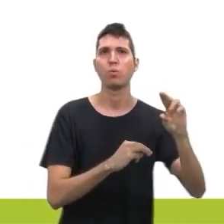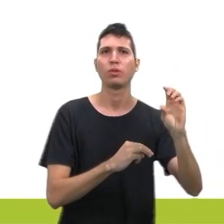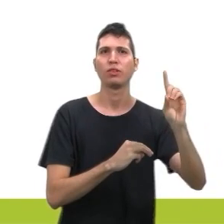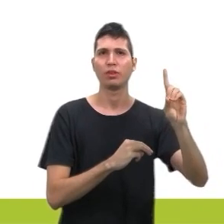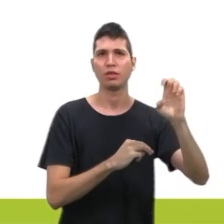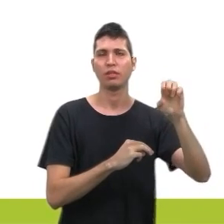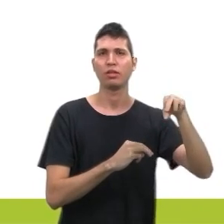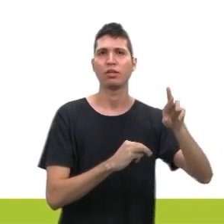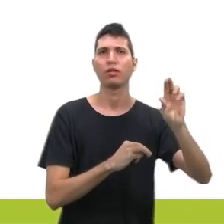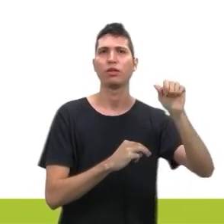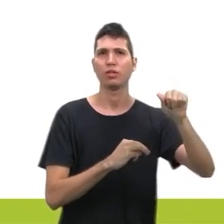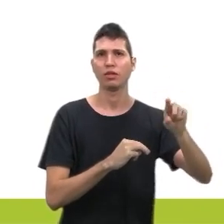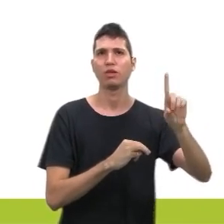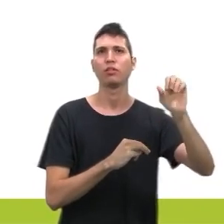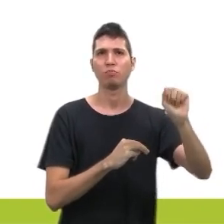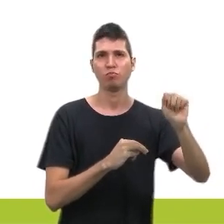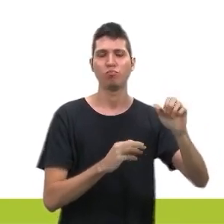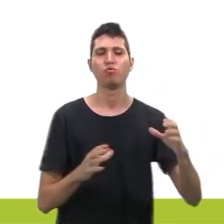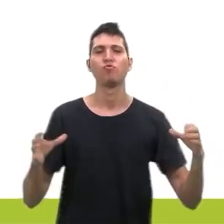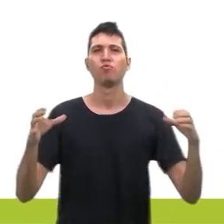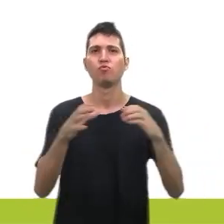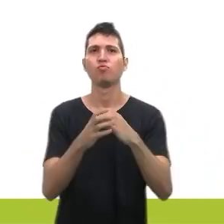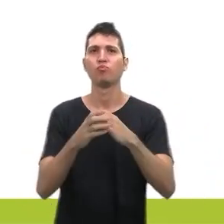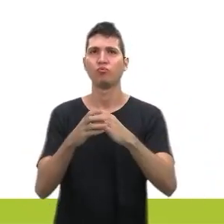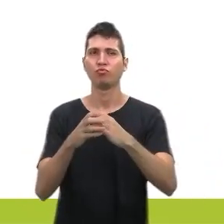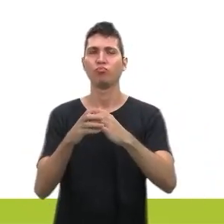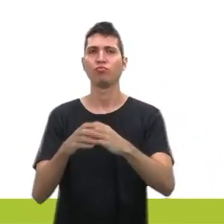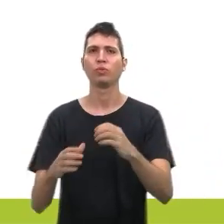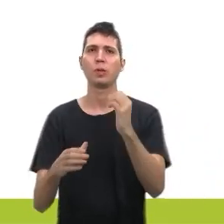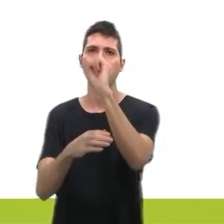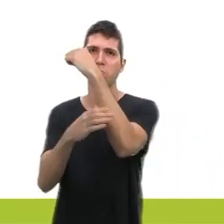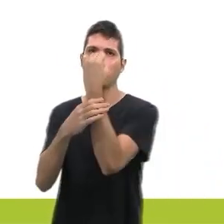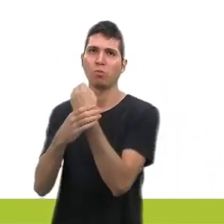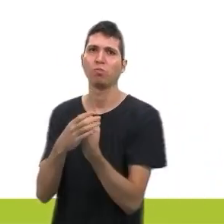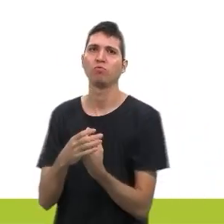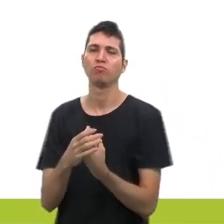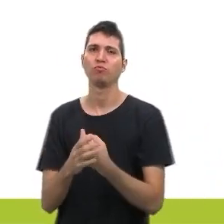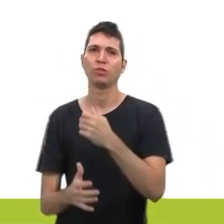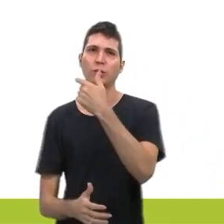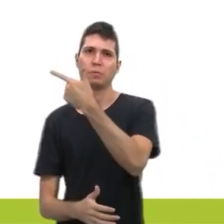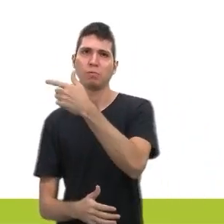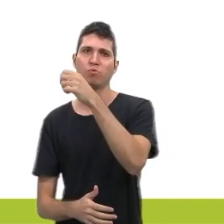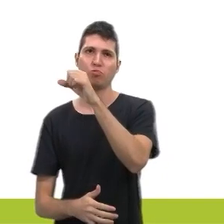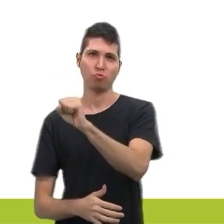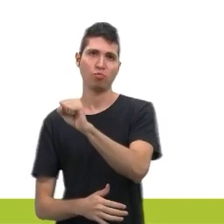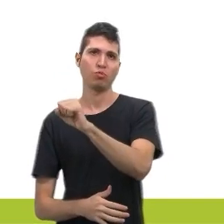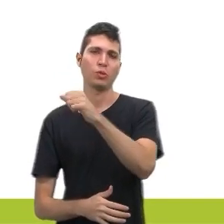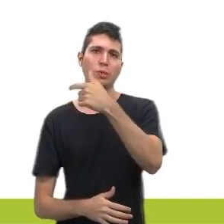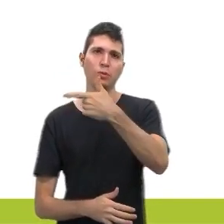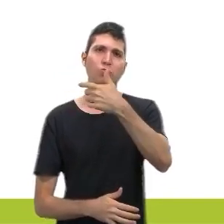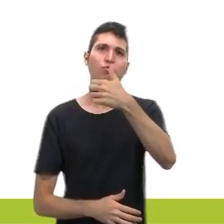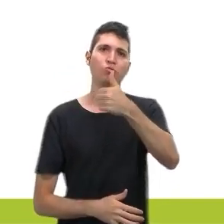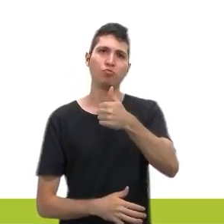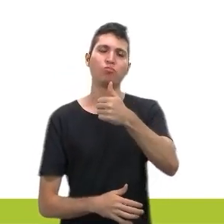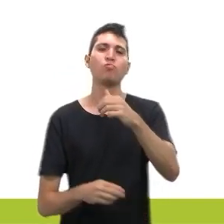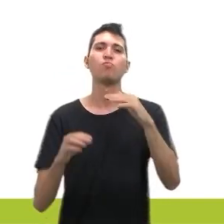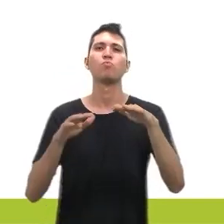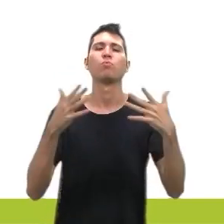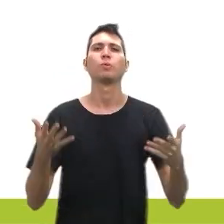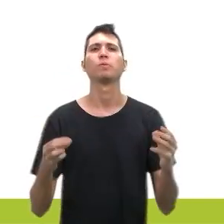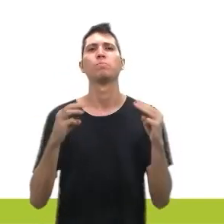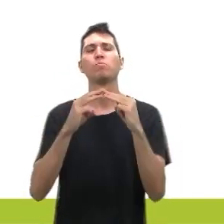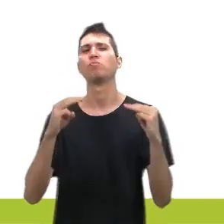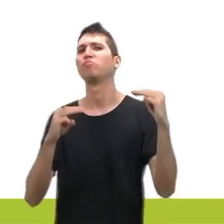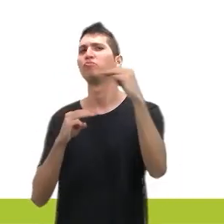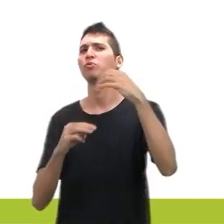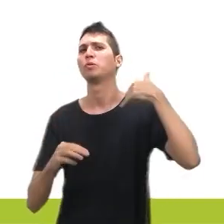uma equipe de basquete apresentam as seguintes idades: 28, 27, 19, 23 e 21 anos. Qual a média de